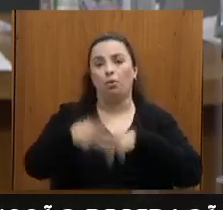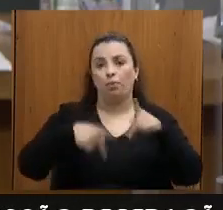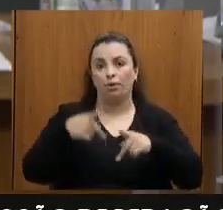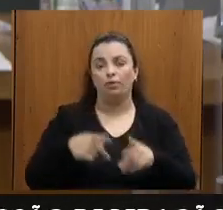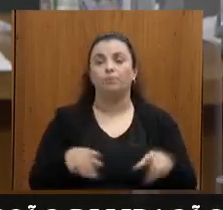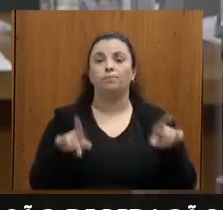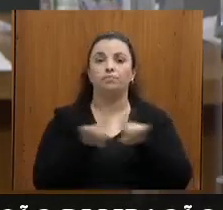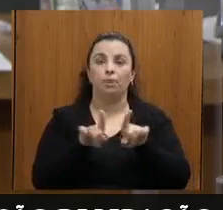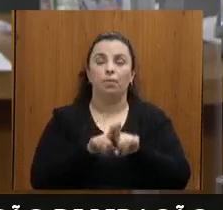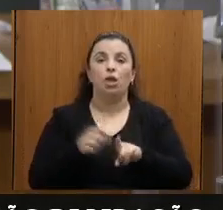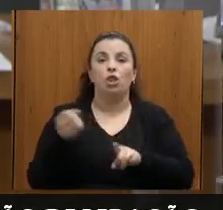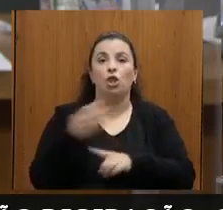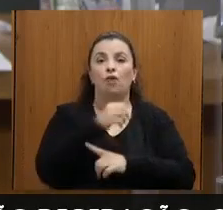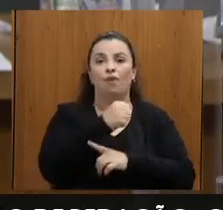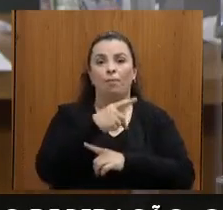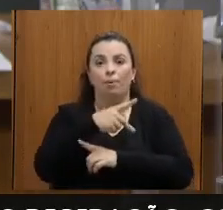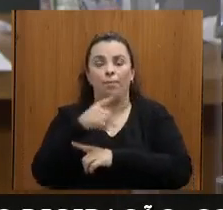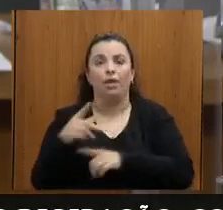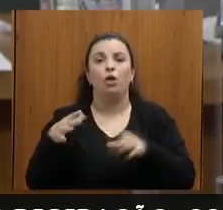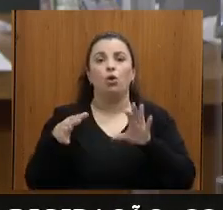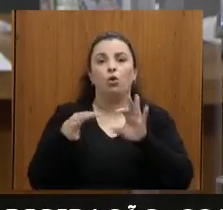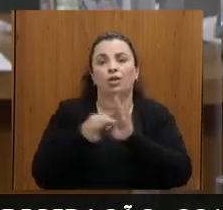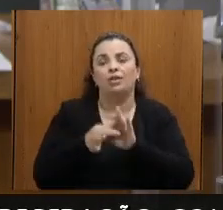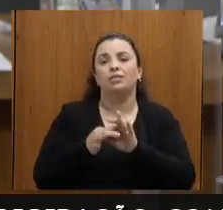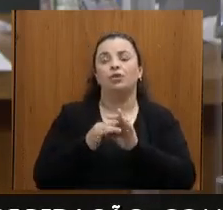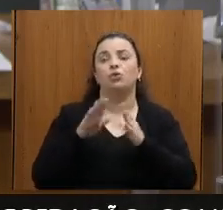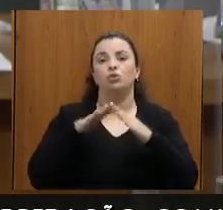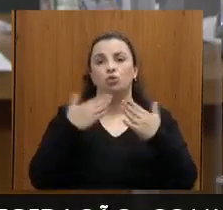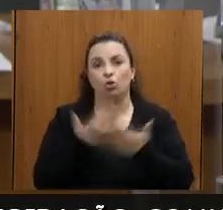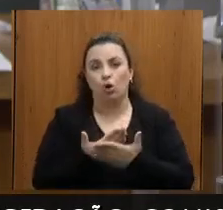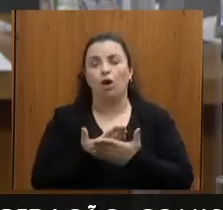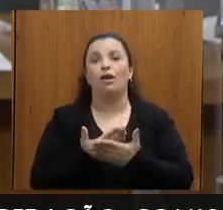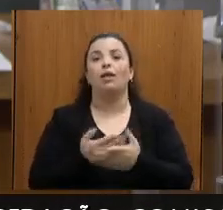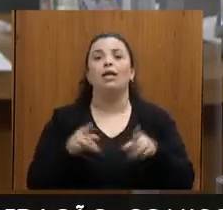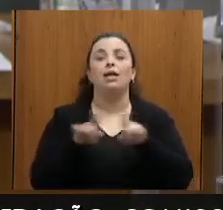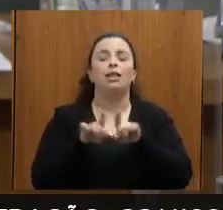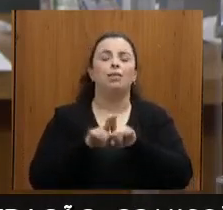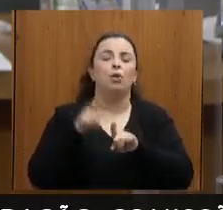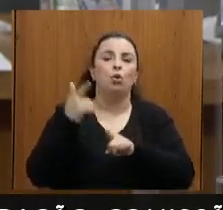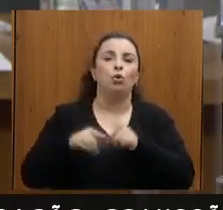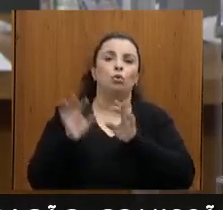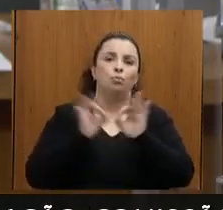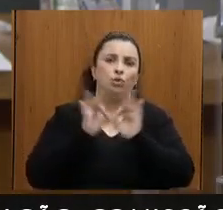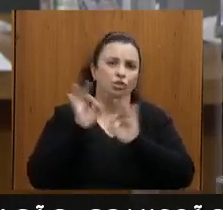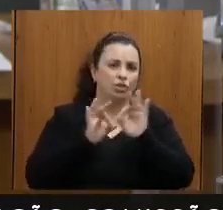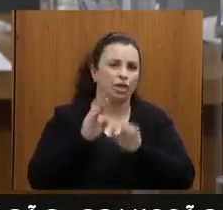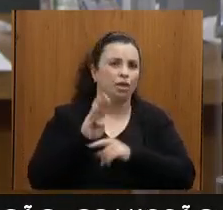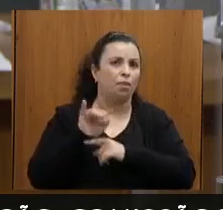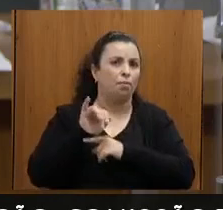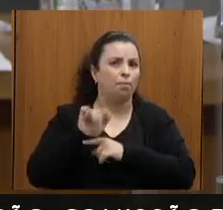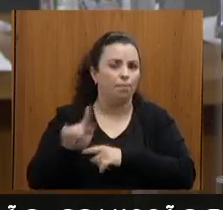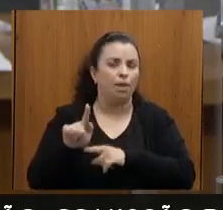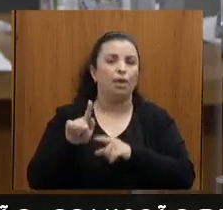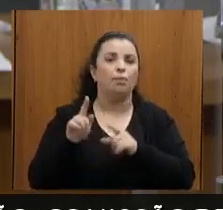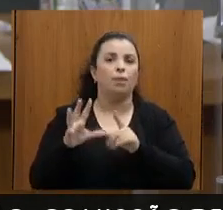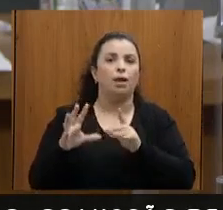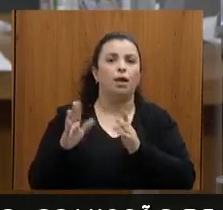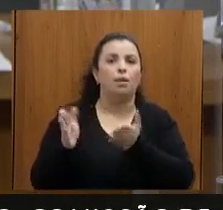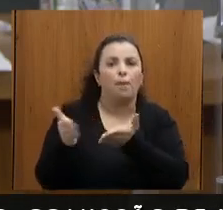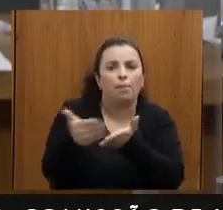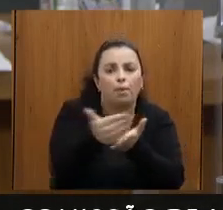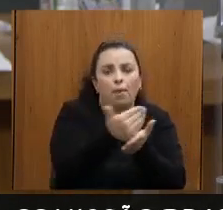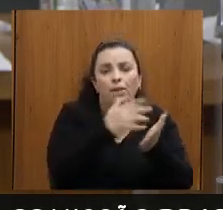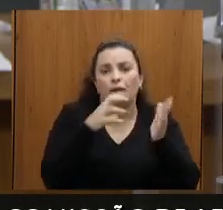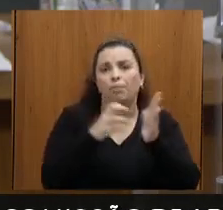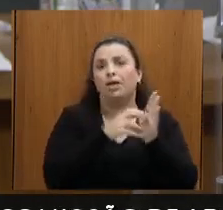nova versão do aplicativo Conexão Escola para a Educação, o início do projeto de Big Data para a integração de bases de dados à segurança pública, da